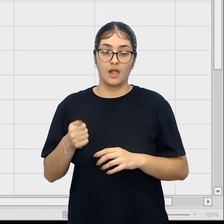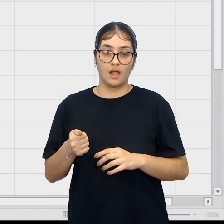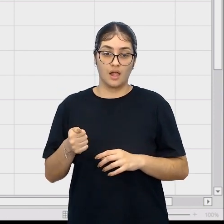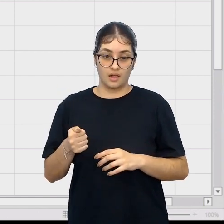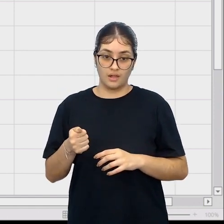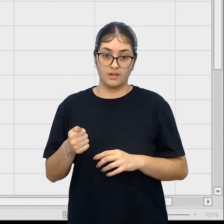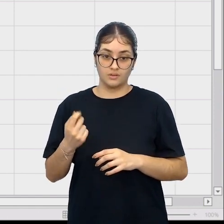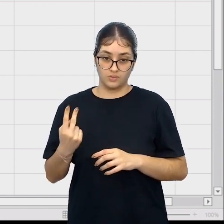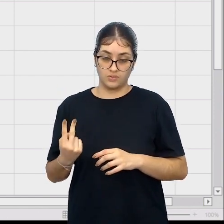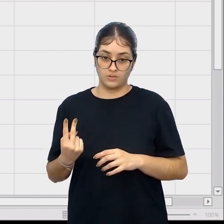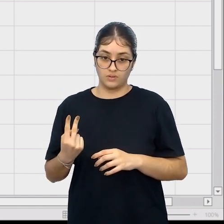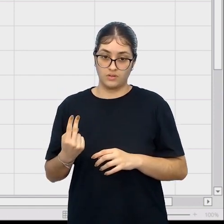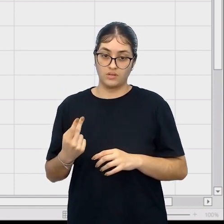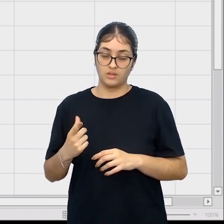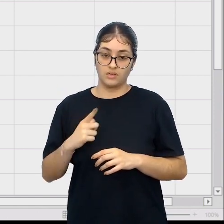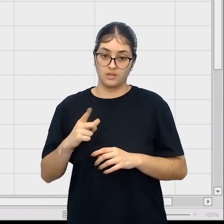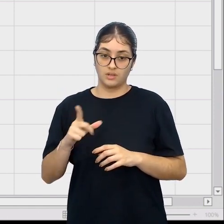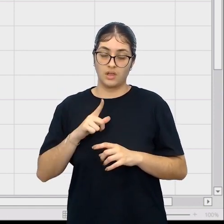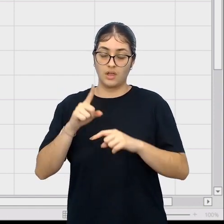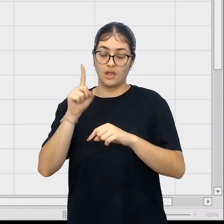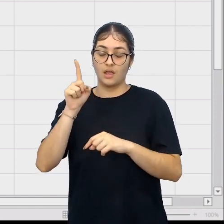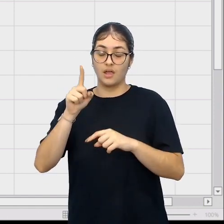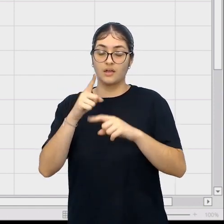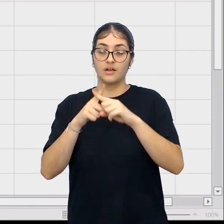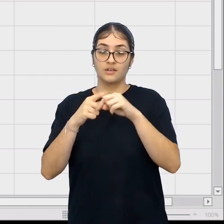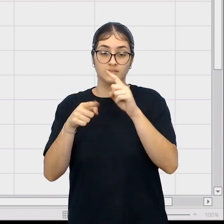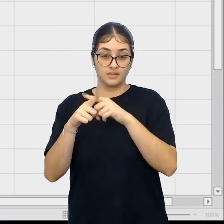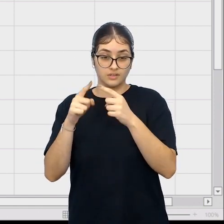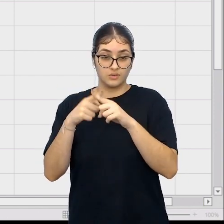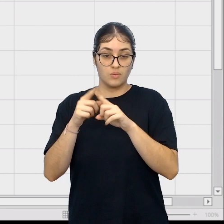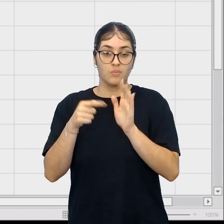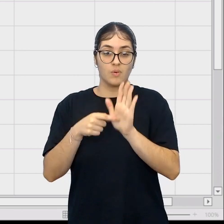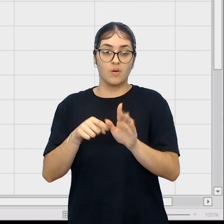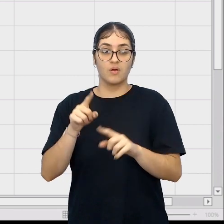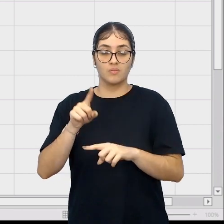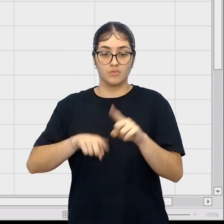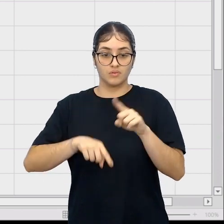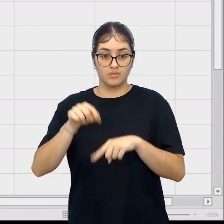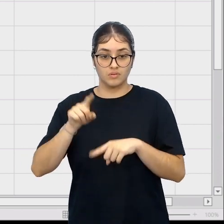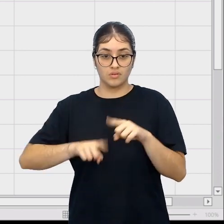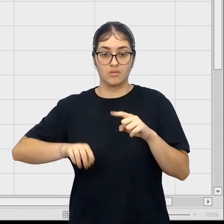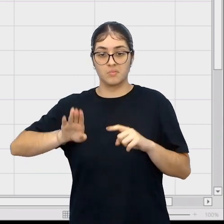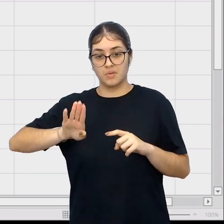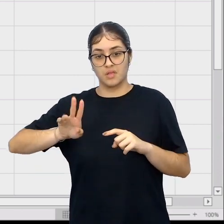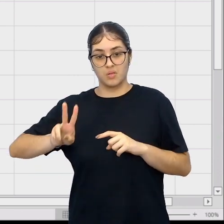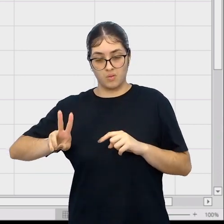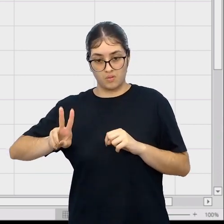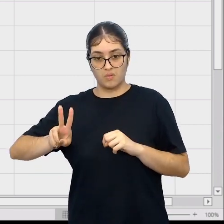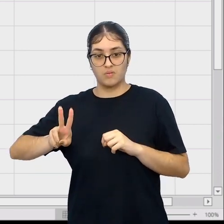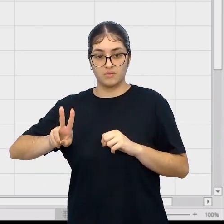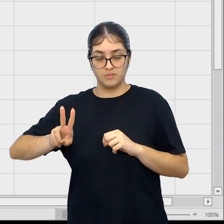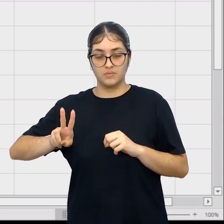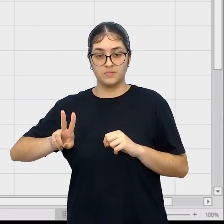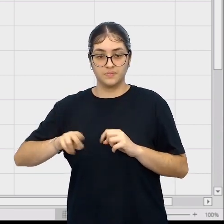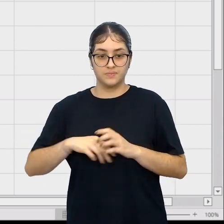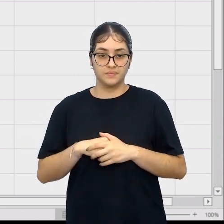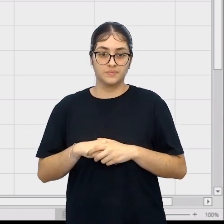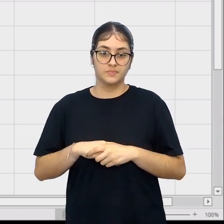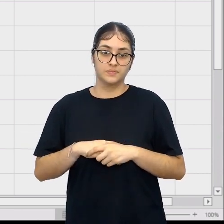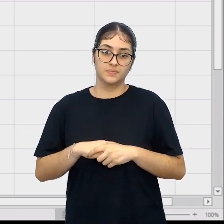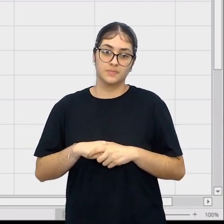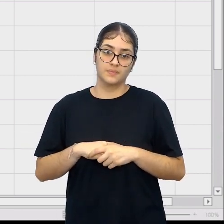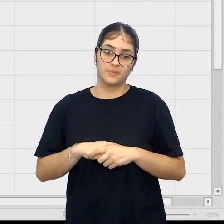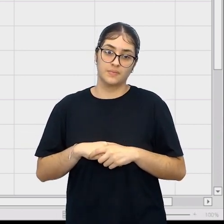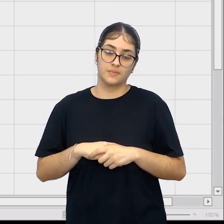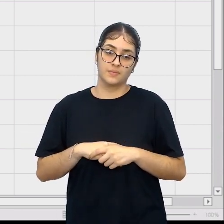né? Perdão. A2. Asterisco indicando o produto. E agora Clica coluna lá no Y, né? B2. B2. Aperto Enter. Enter. E aí eu posso ou